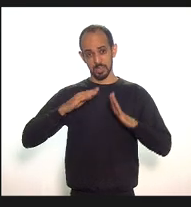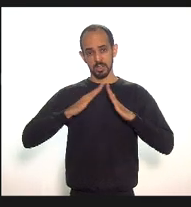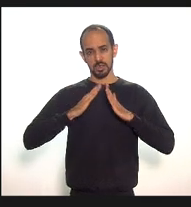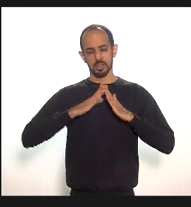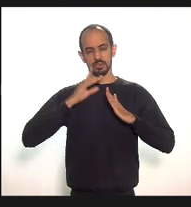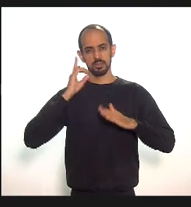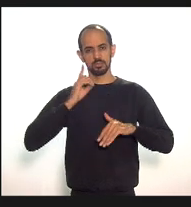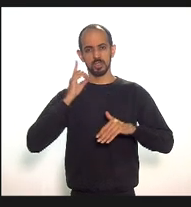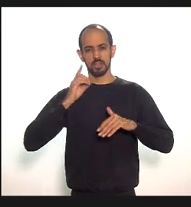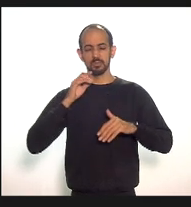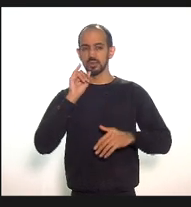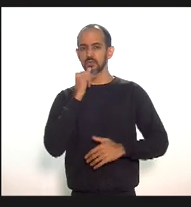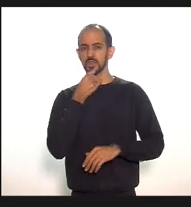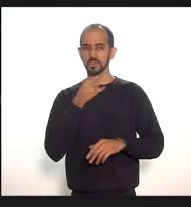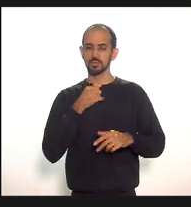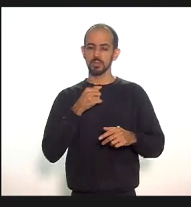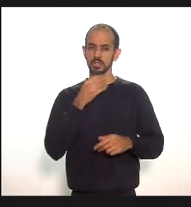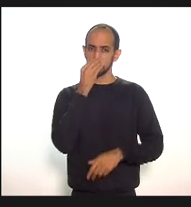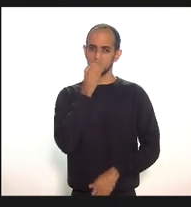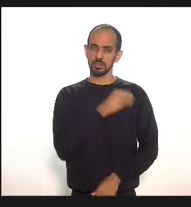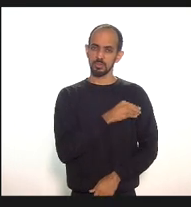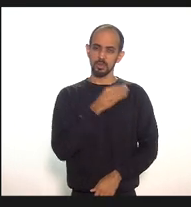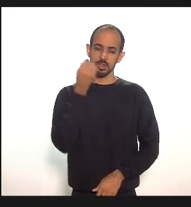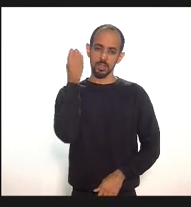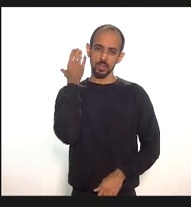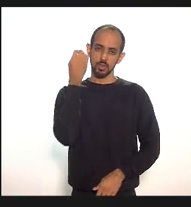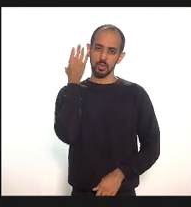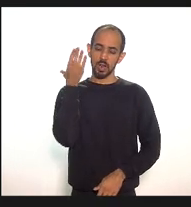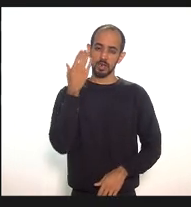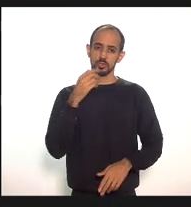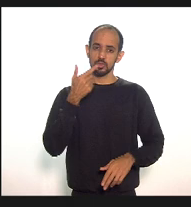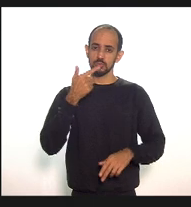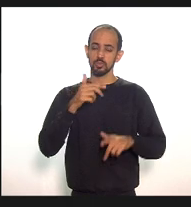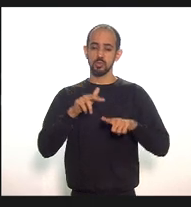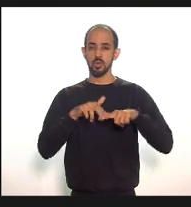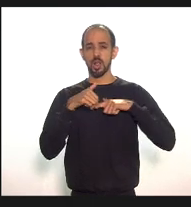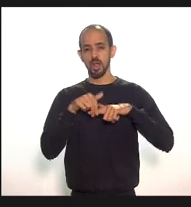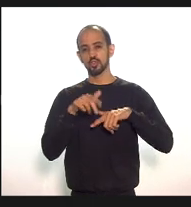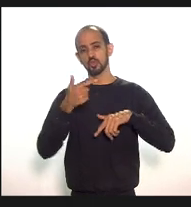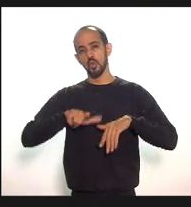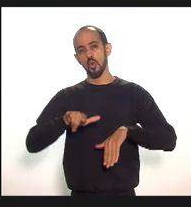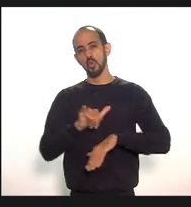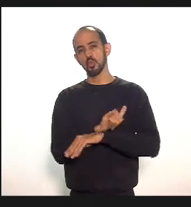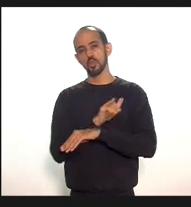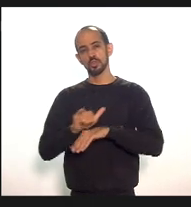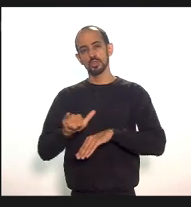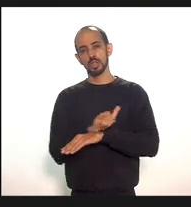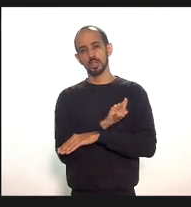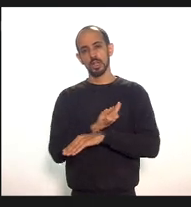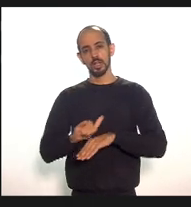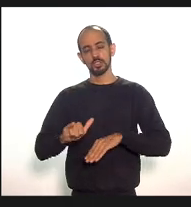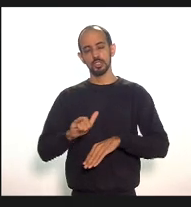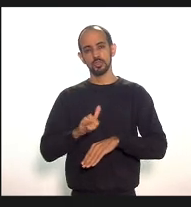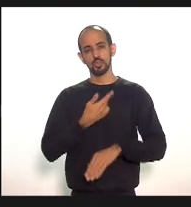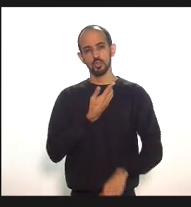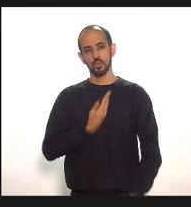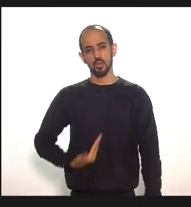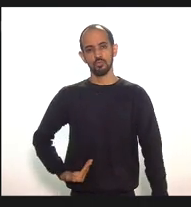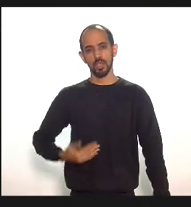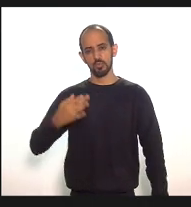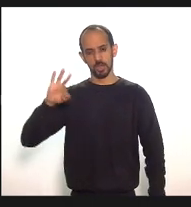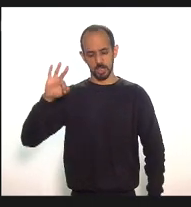e que infelizmente estão sendo rasgadas Através de outros mecanismos é do governo bom